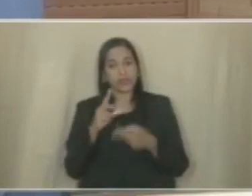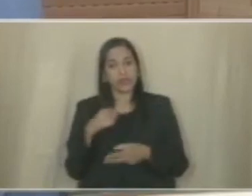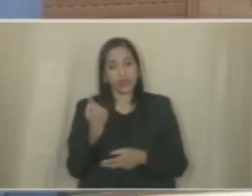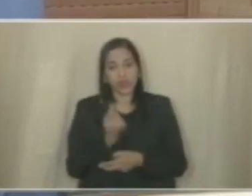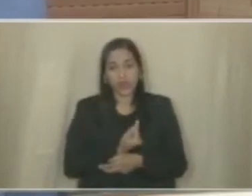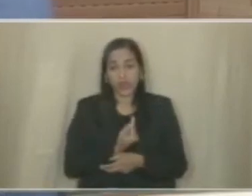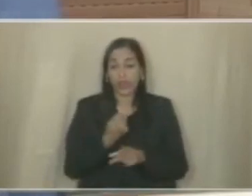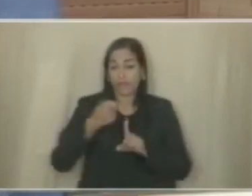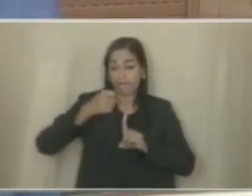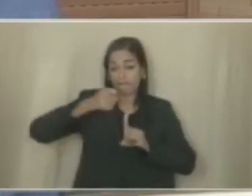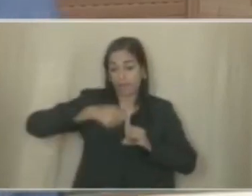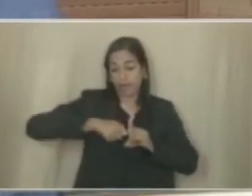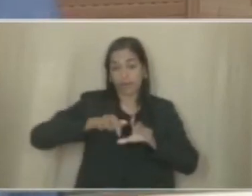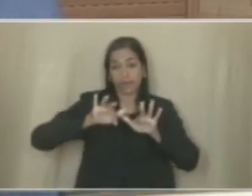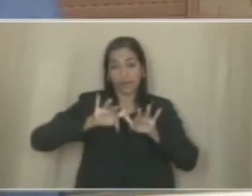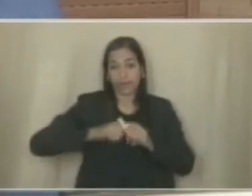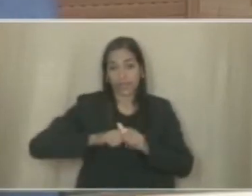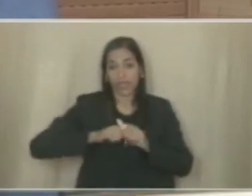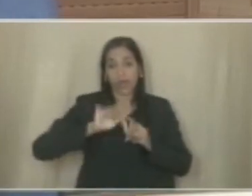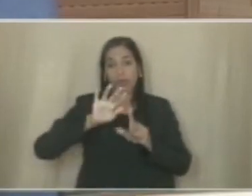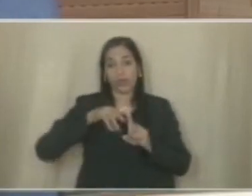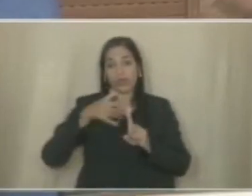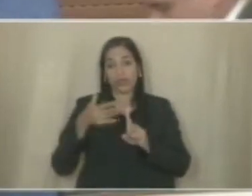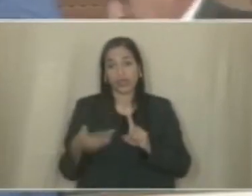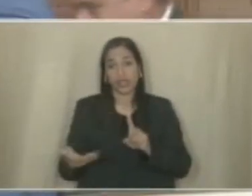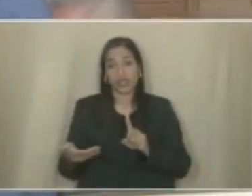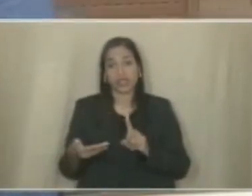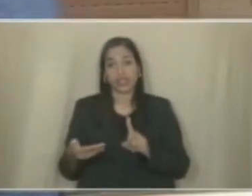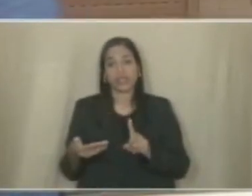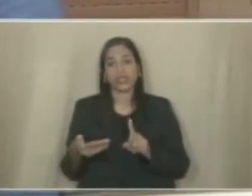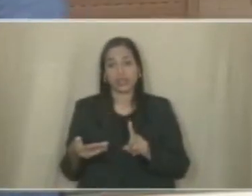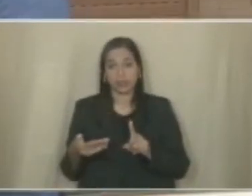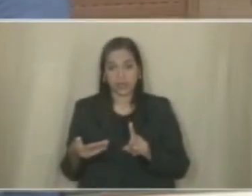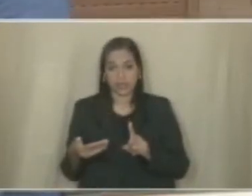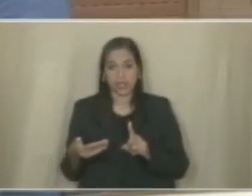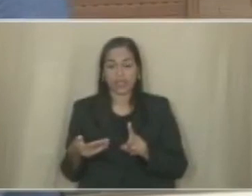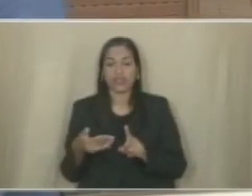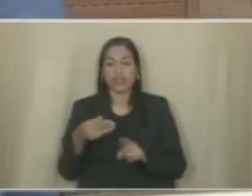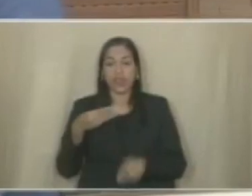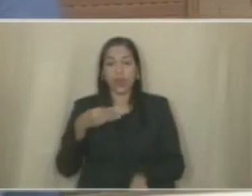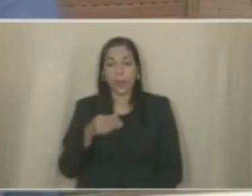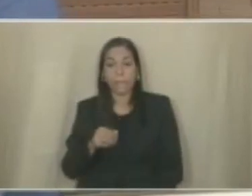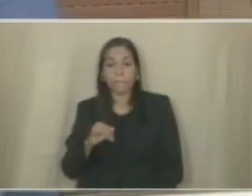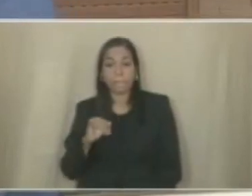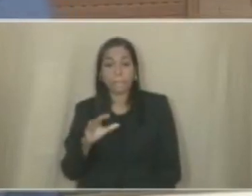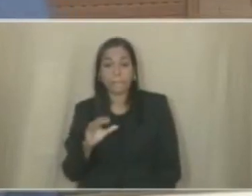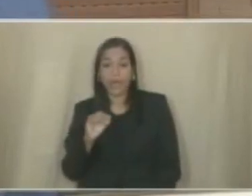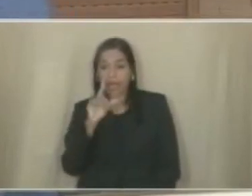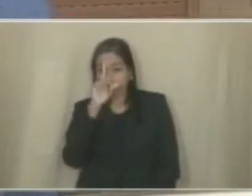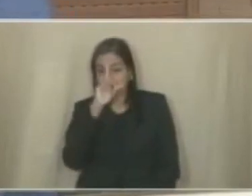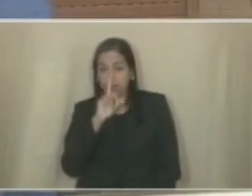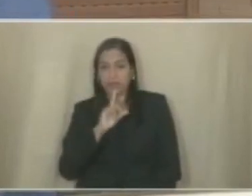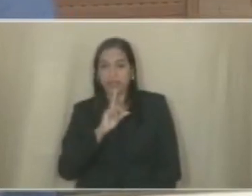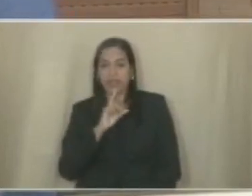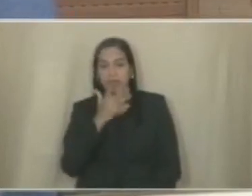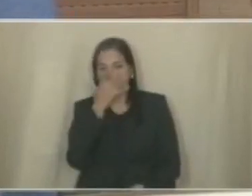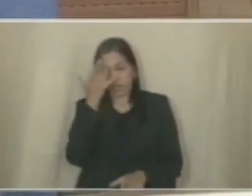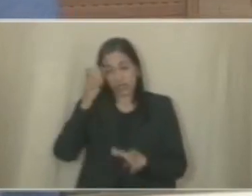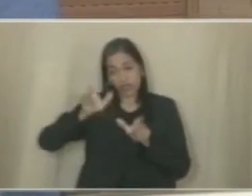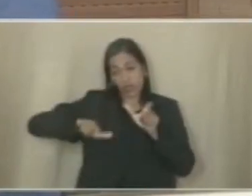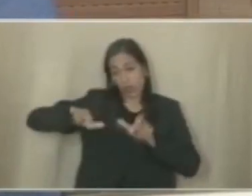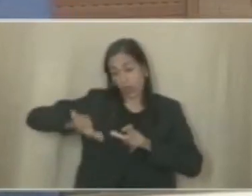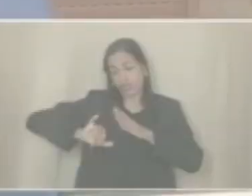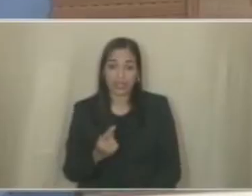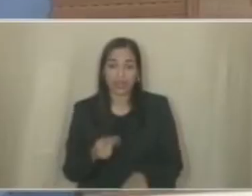fazer no final do mês nesta casa uma solene em homenagem ao Maio Amarelo em homenagem às pessoas instituições que pregam a